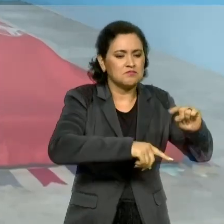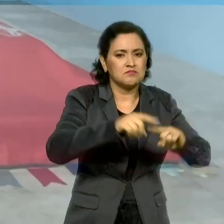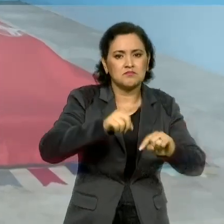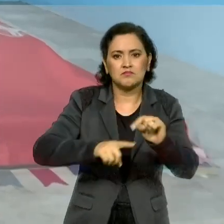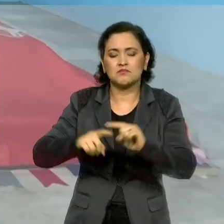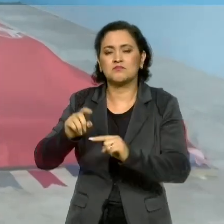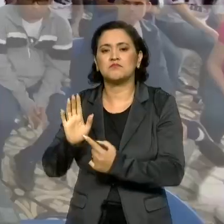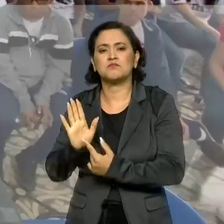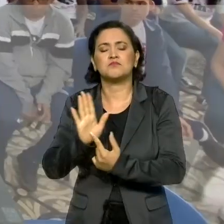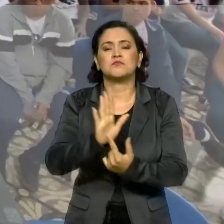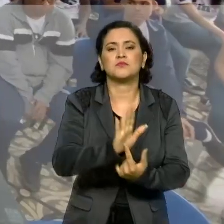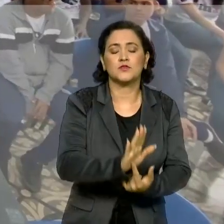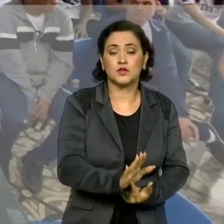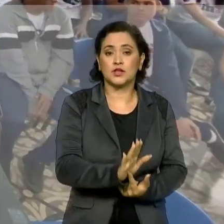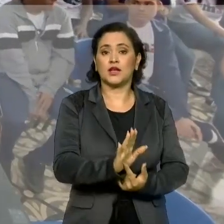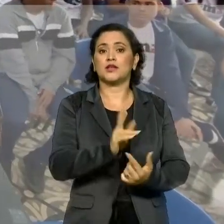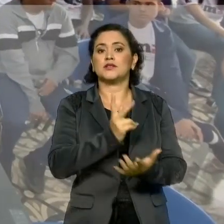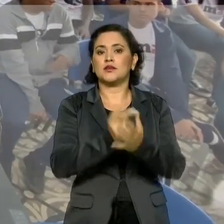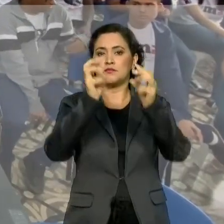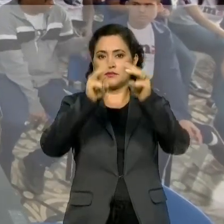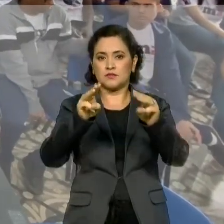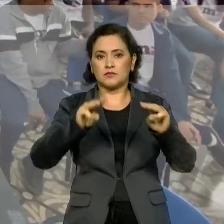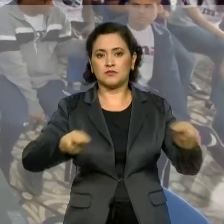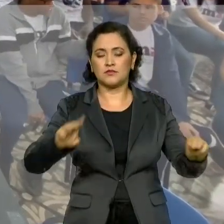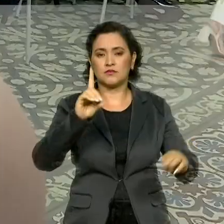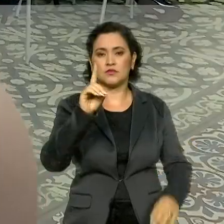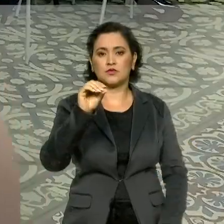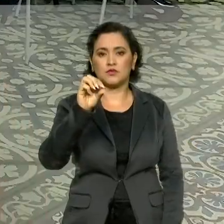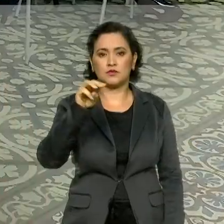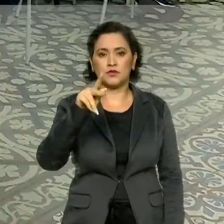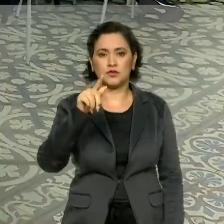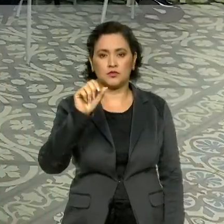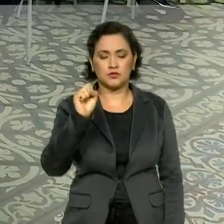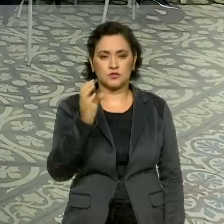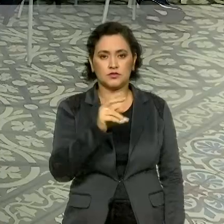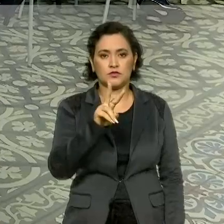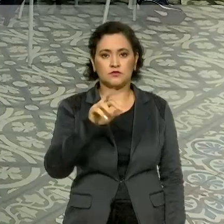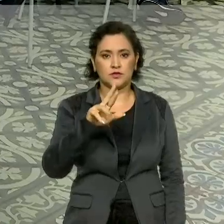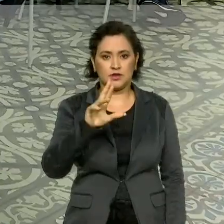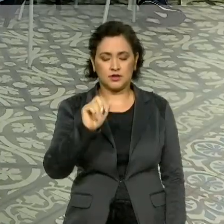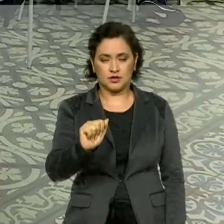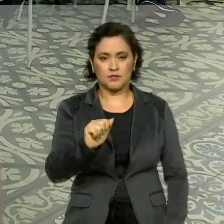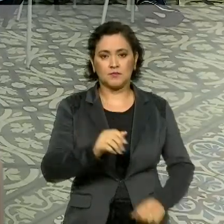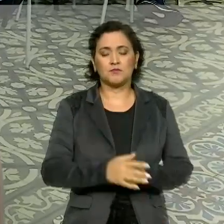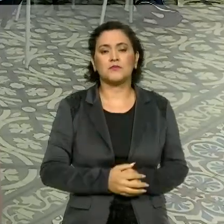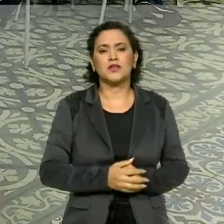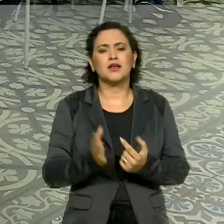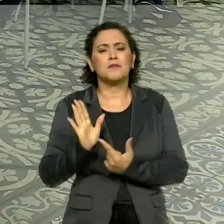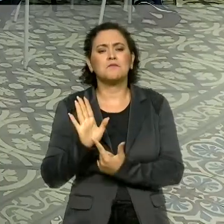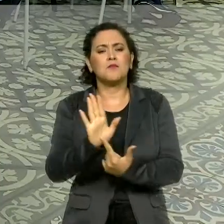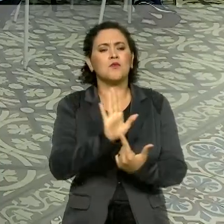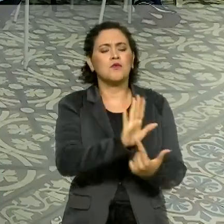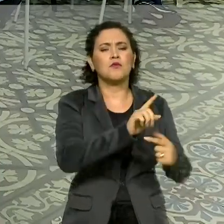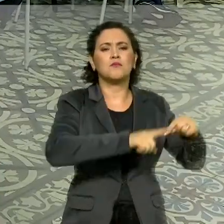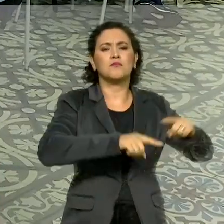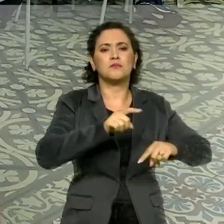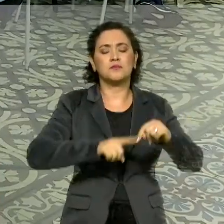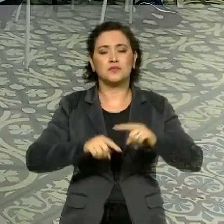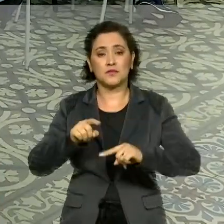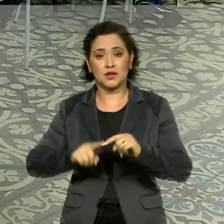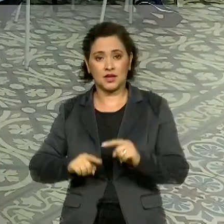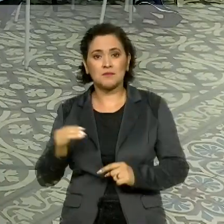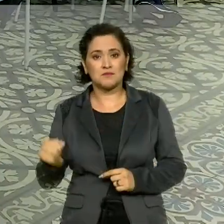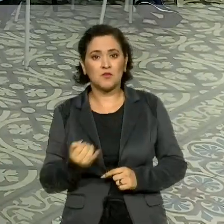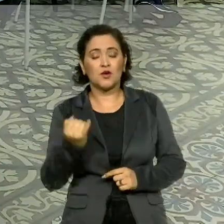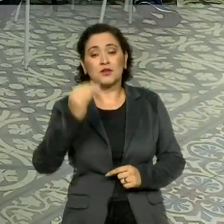fica sempre em exposição no centro de cultura popular domosa essa exposição ela agrega principalment noss cur porque